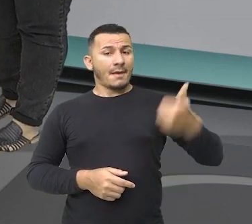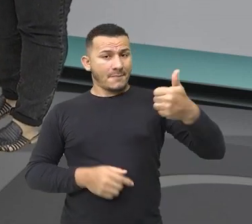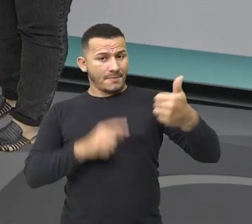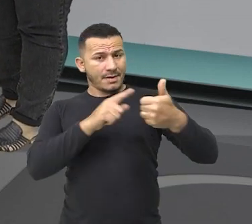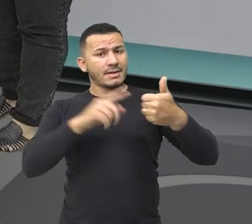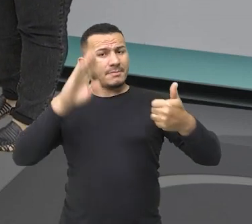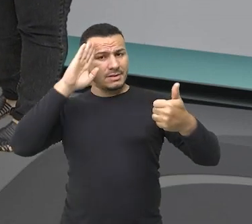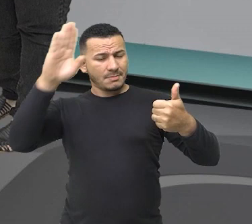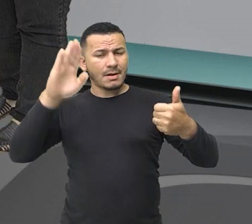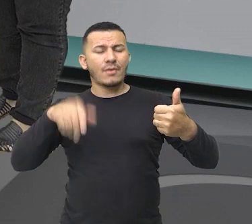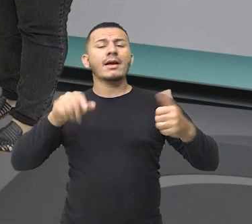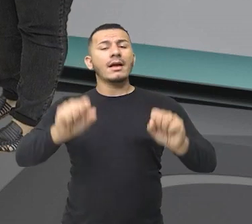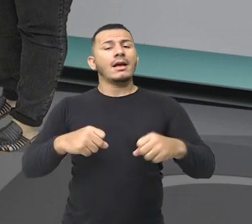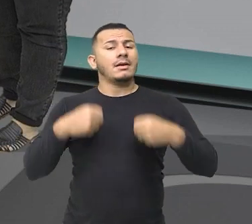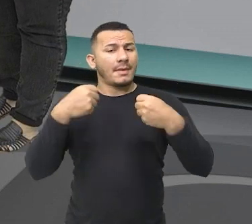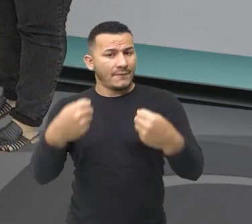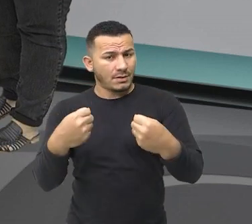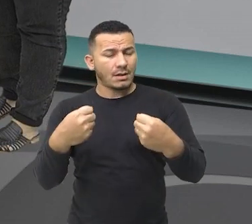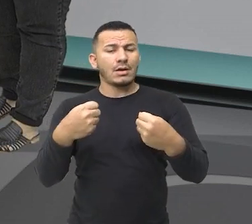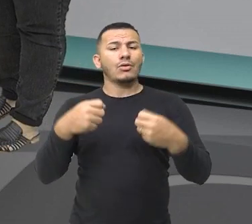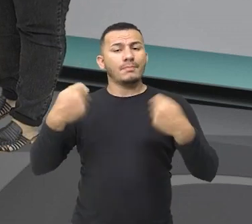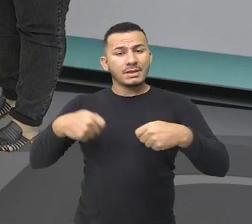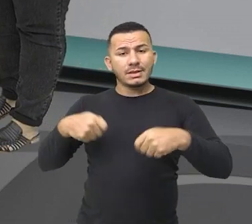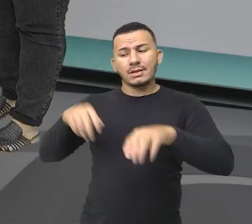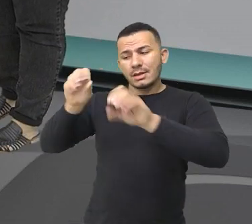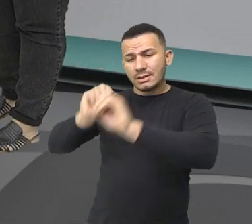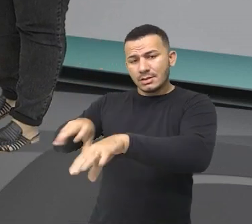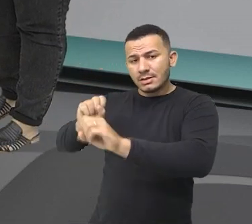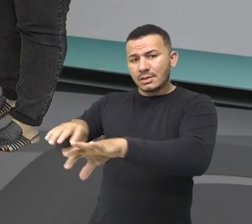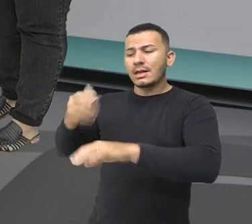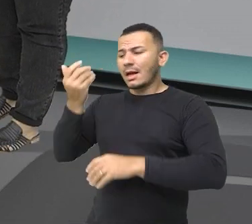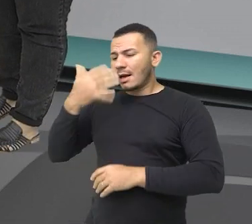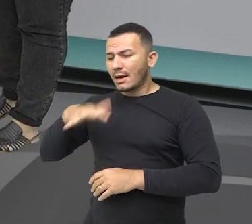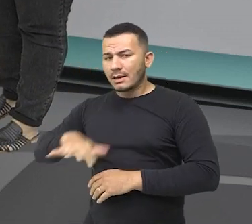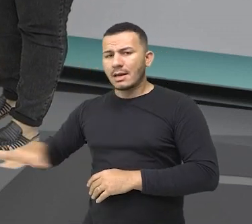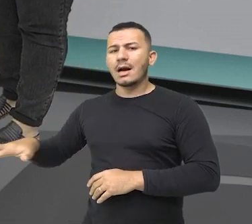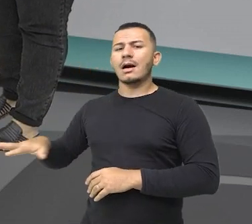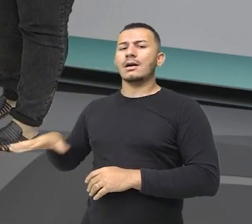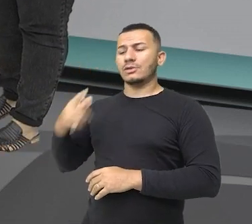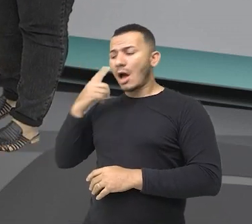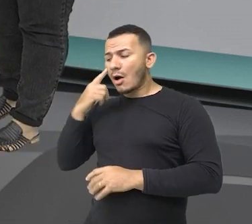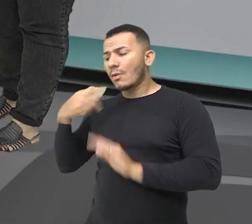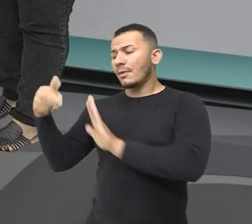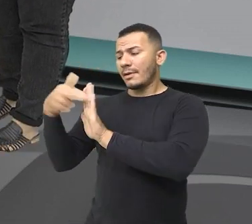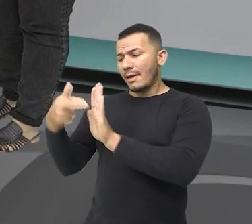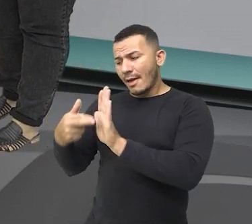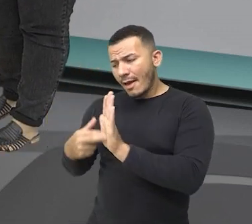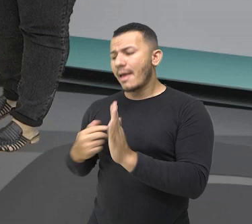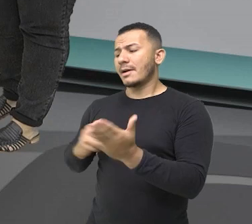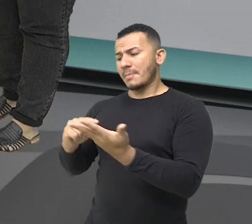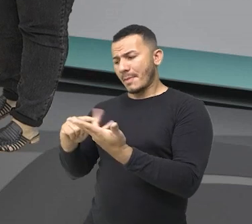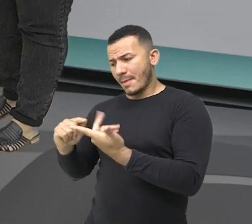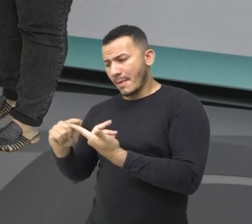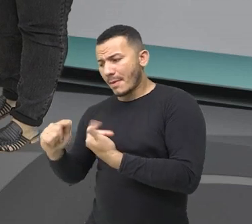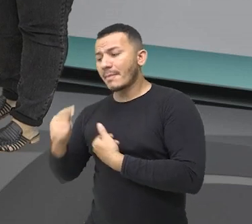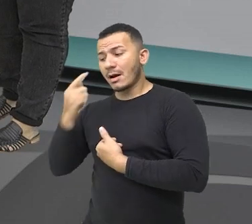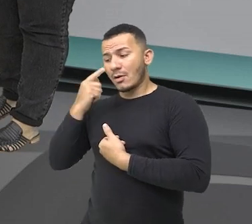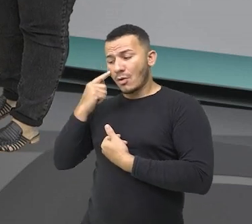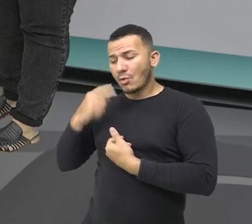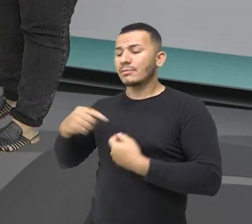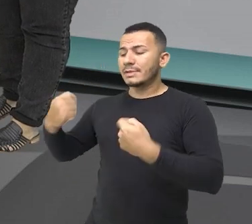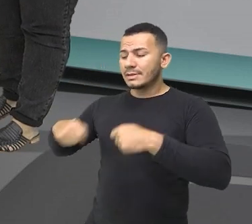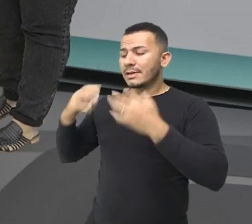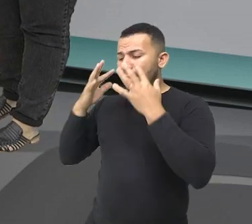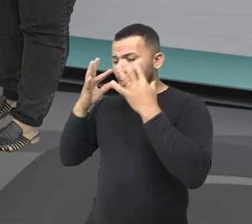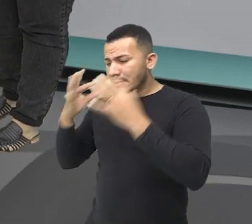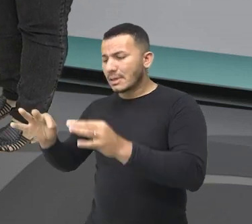defendeu-se que é necessário educar, oferecer limites, é necessário criar uma criança que tenha as noções